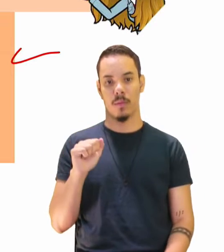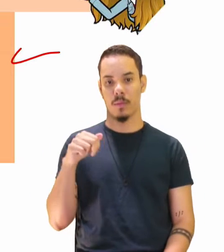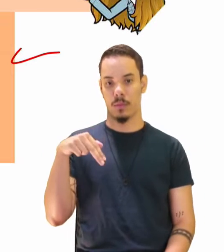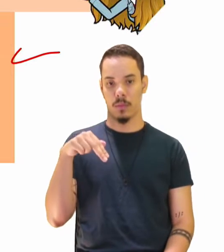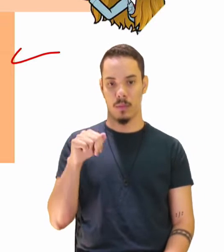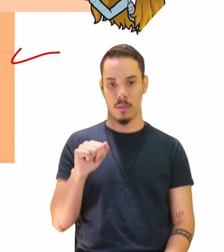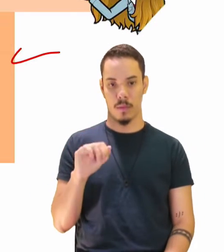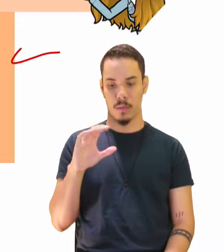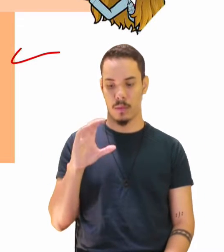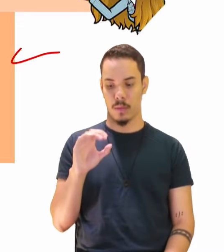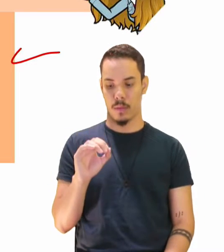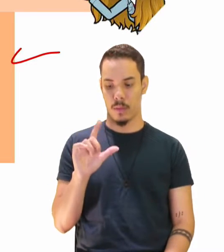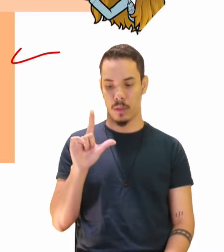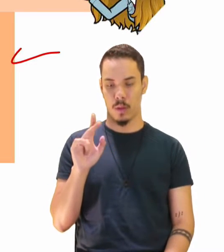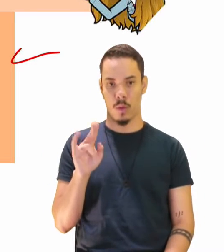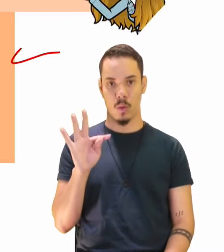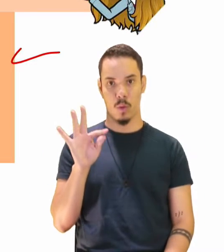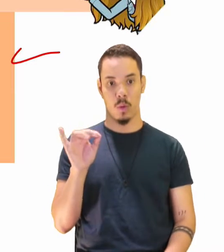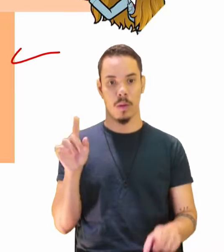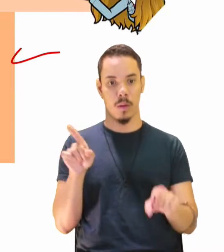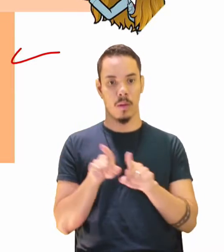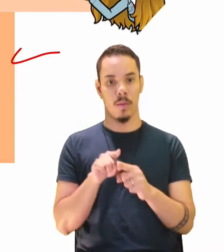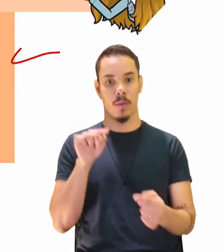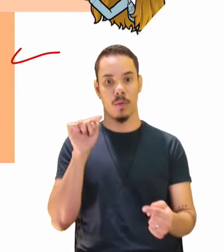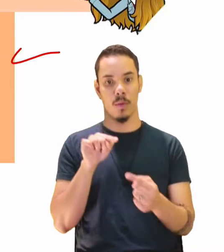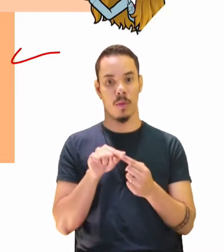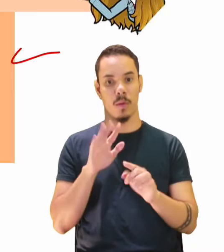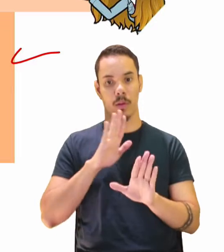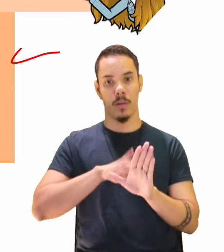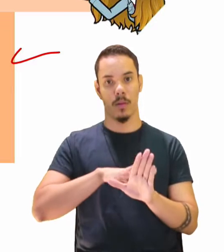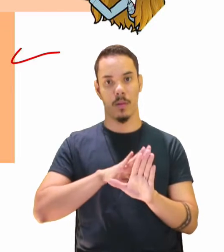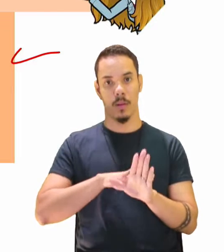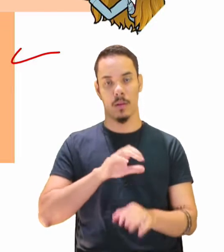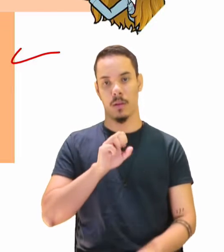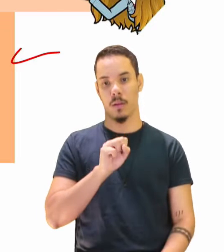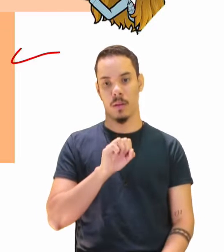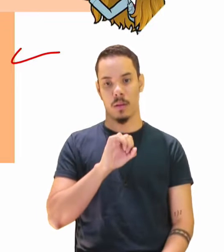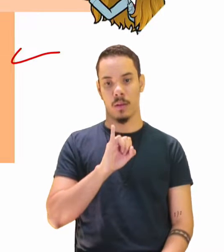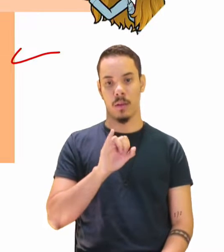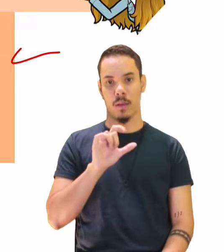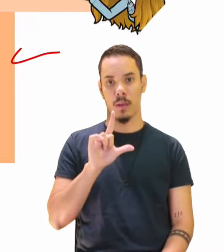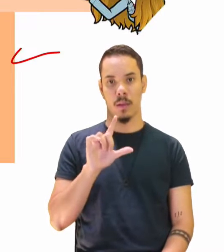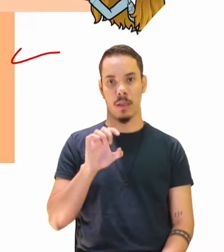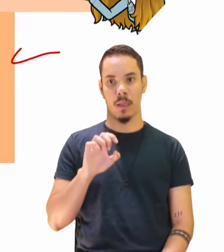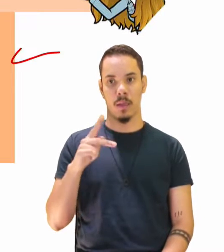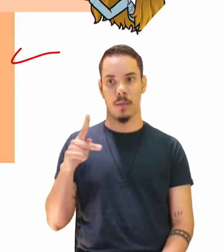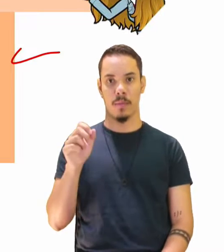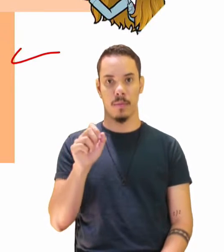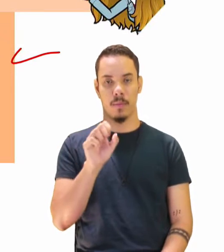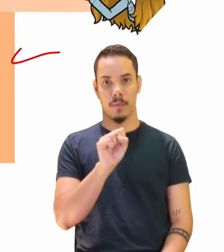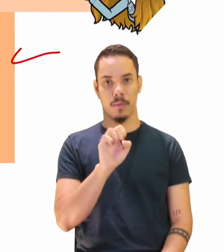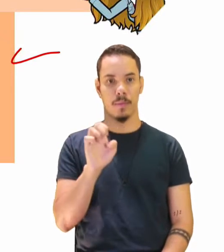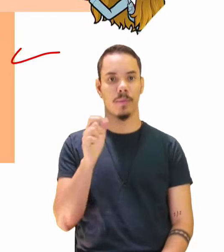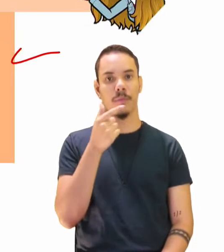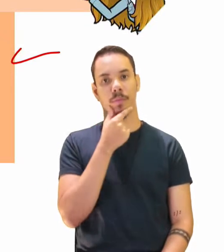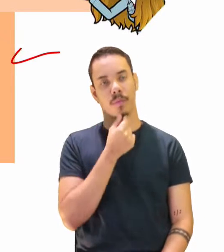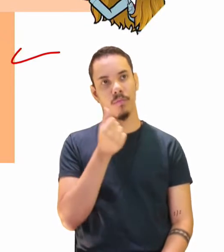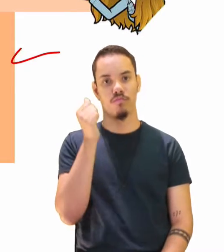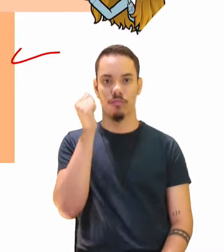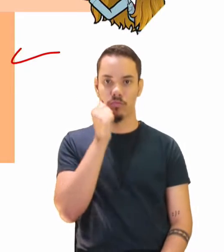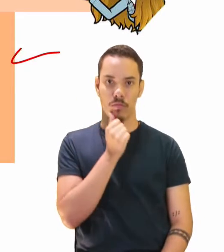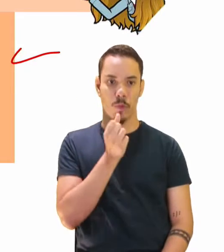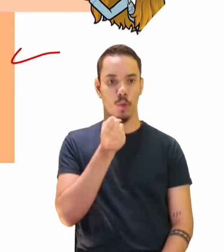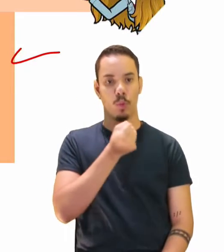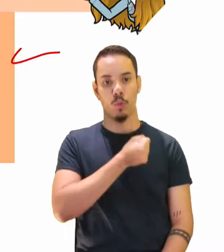anacoluto, né, e concordância ideológica, que é a silepse. É que nós temos lá a silepse de gênero, de número,